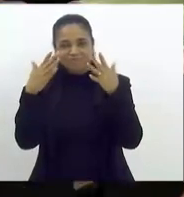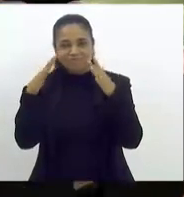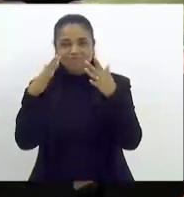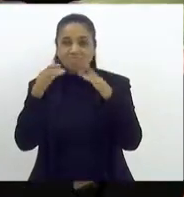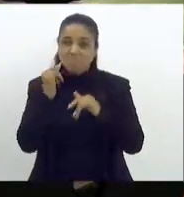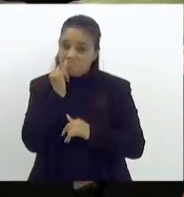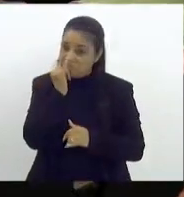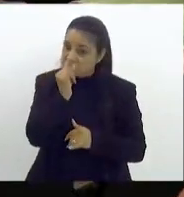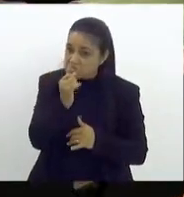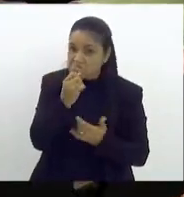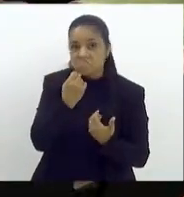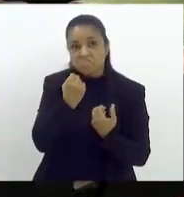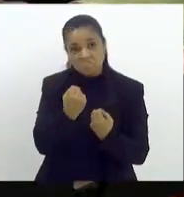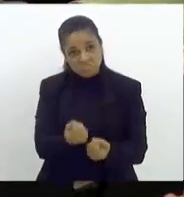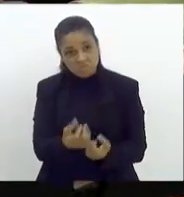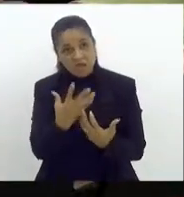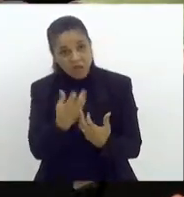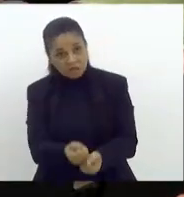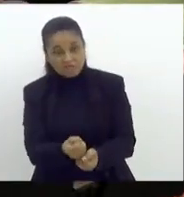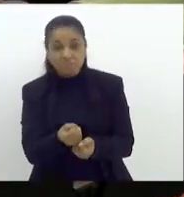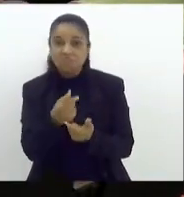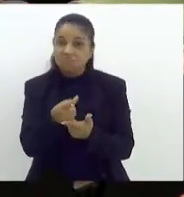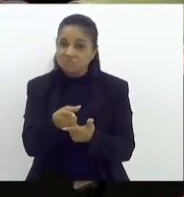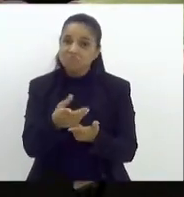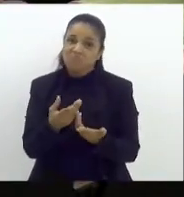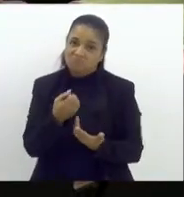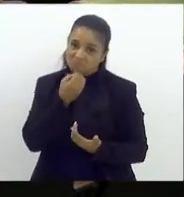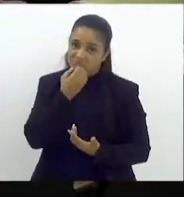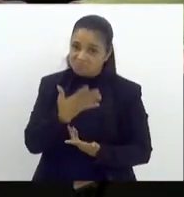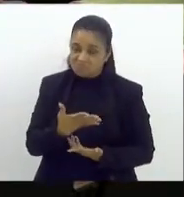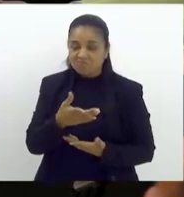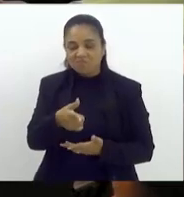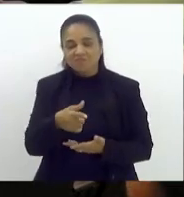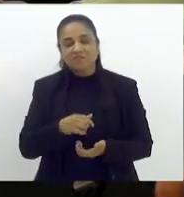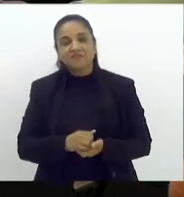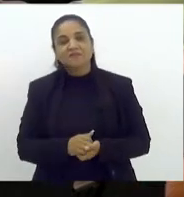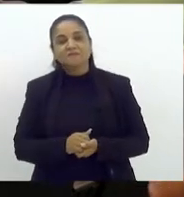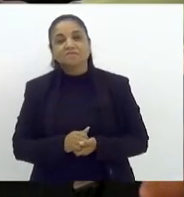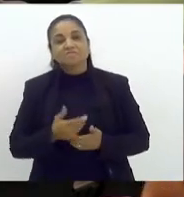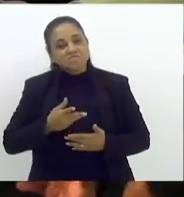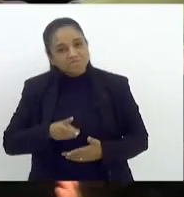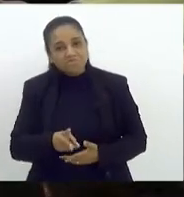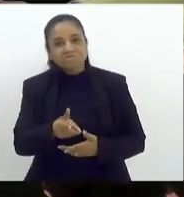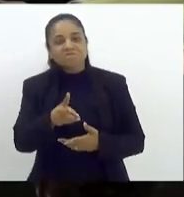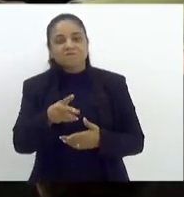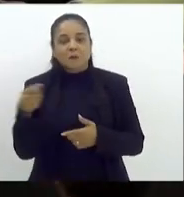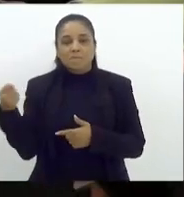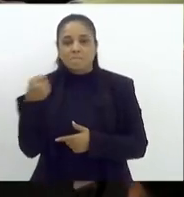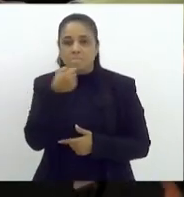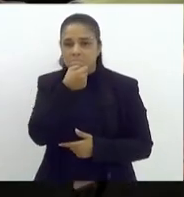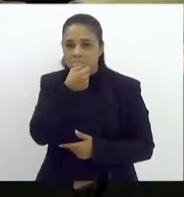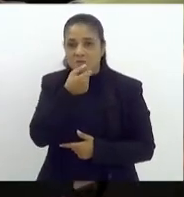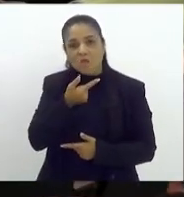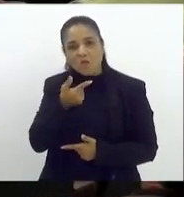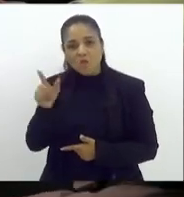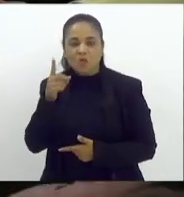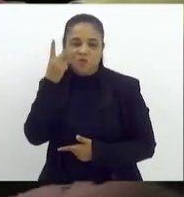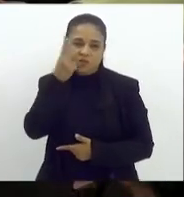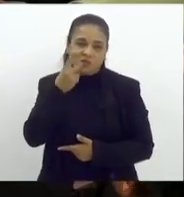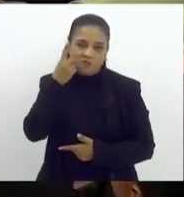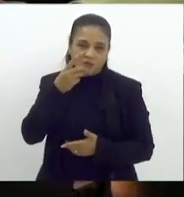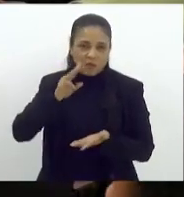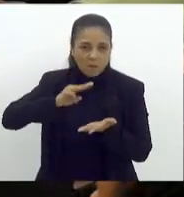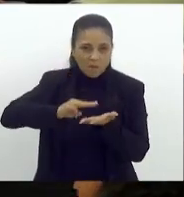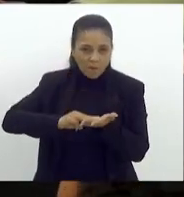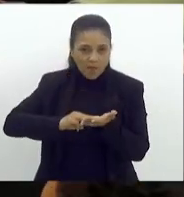falou tá falada né gente direção da linha é isso vamos embora aqui então passar a palavra para outro Deputado que